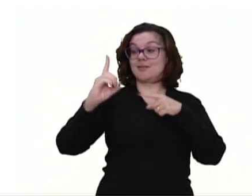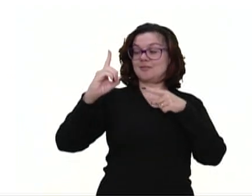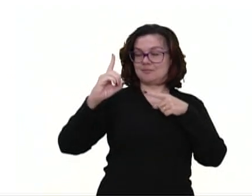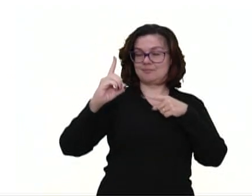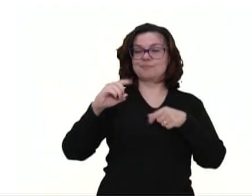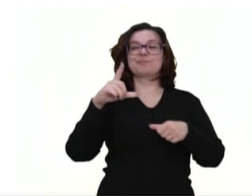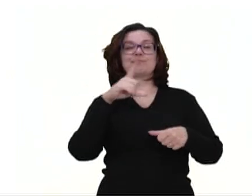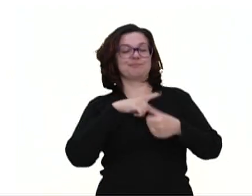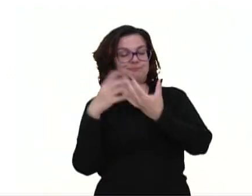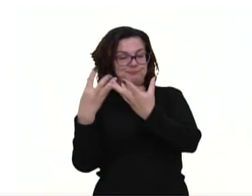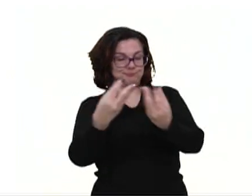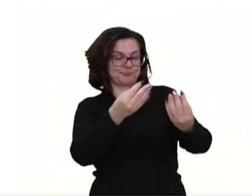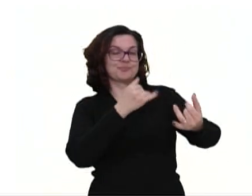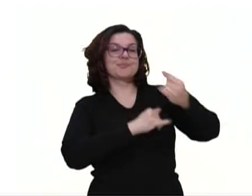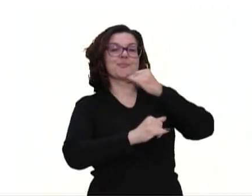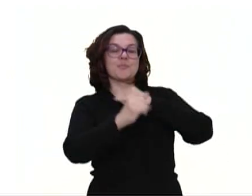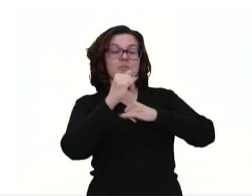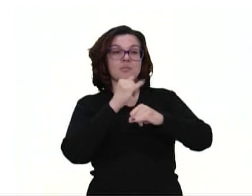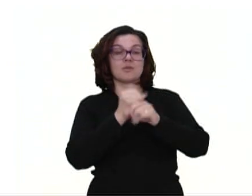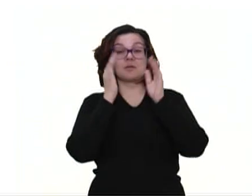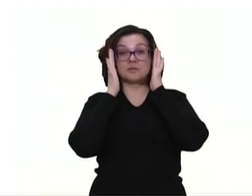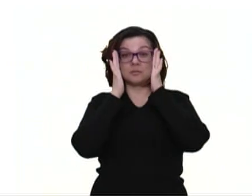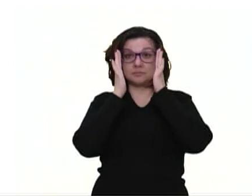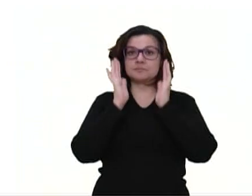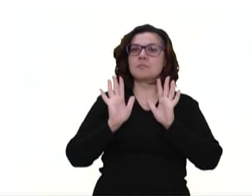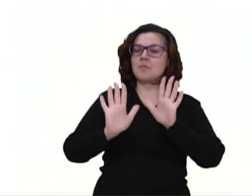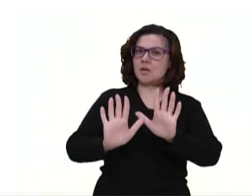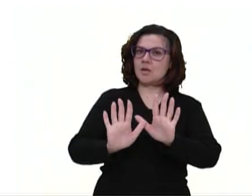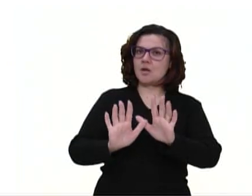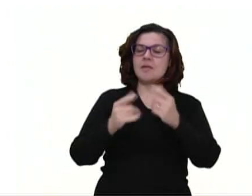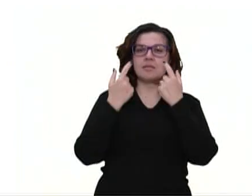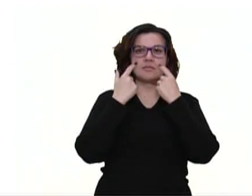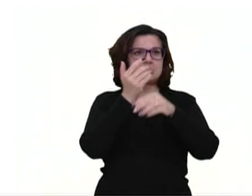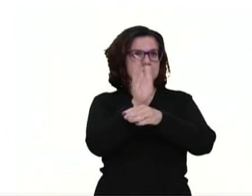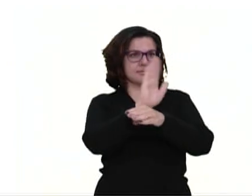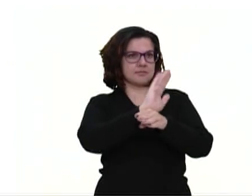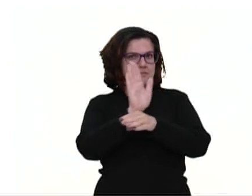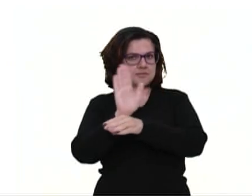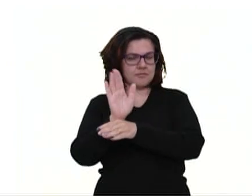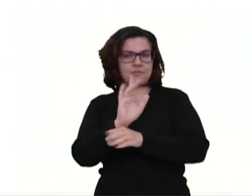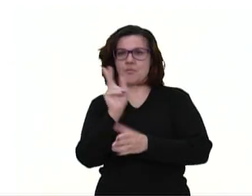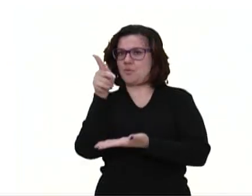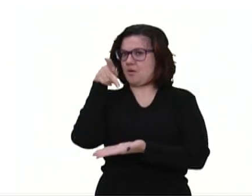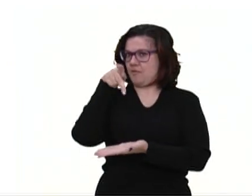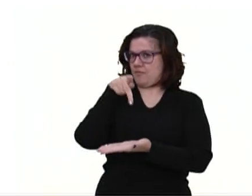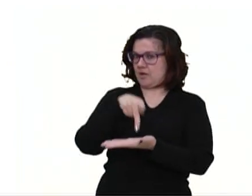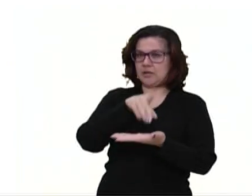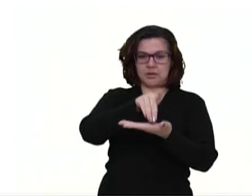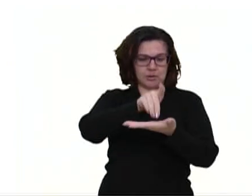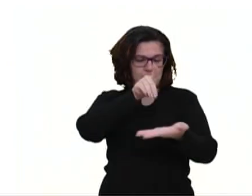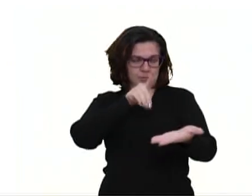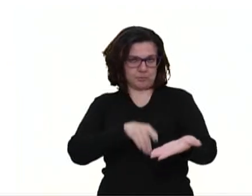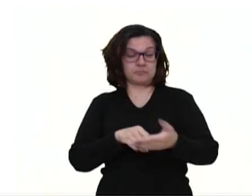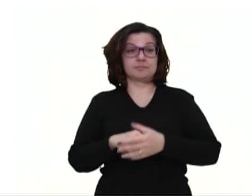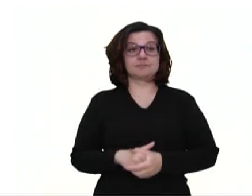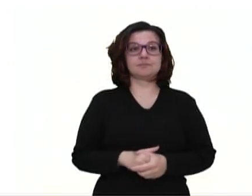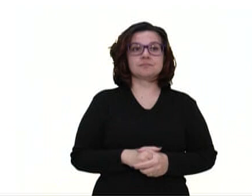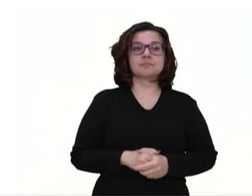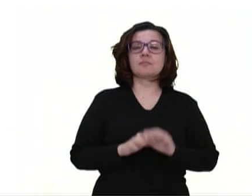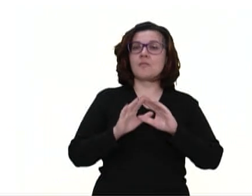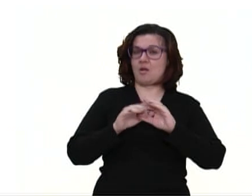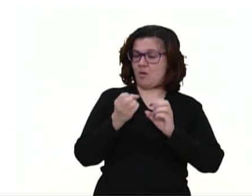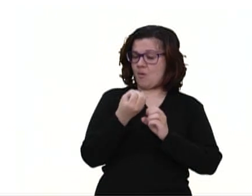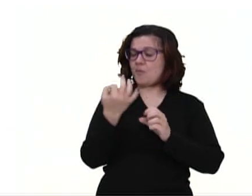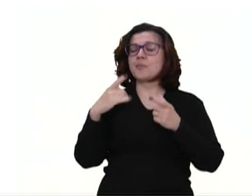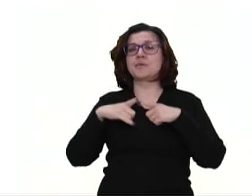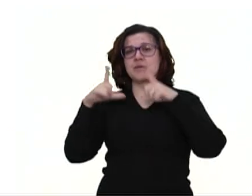dessas imagens na internet, cuidado só com as imagens que são de filmes, né? As imagens que não são documentais. Há